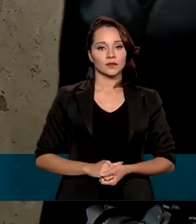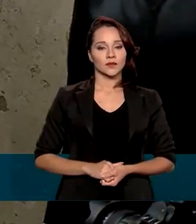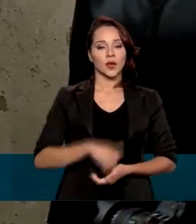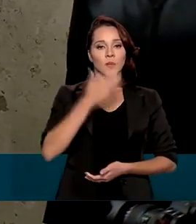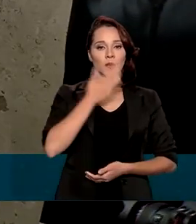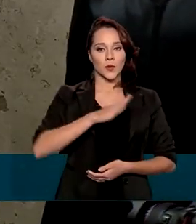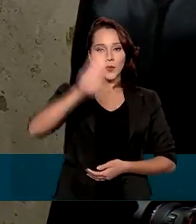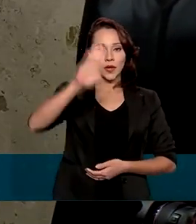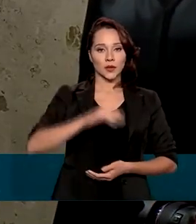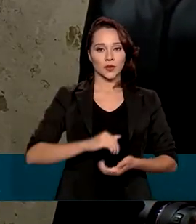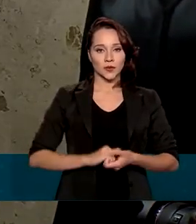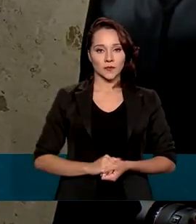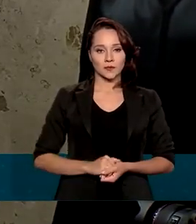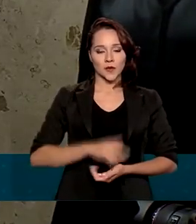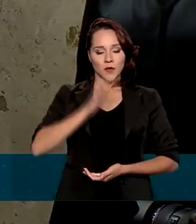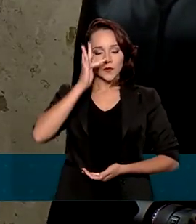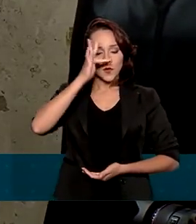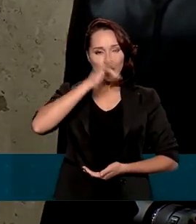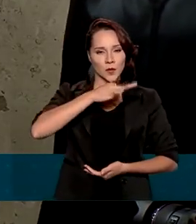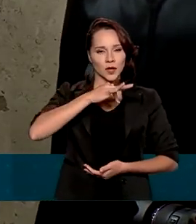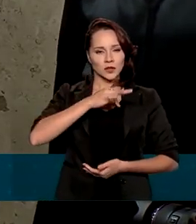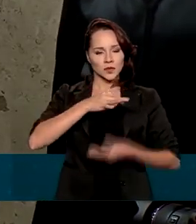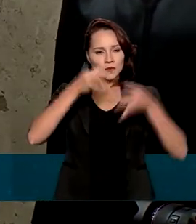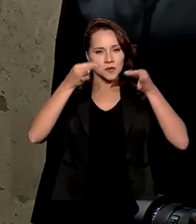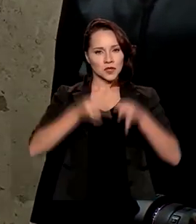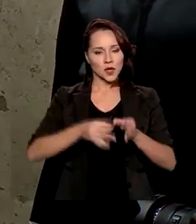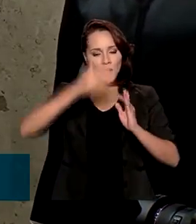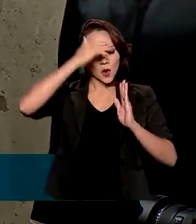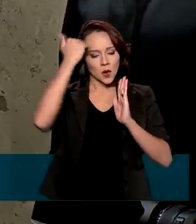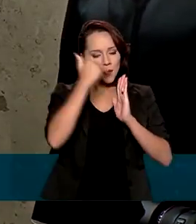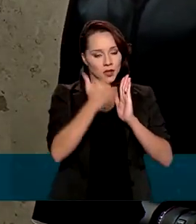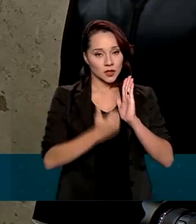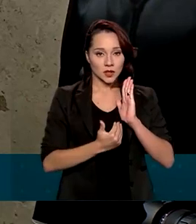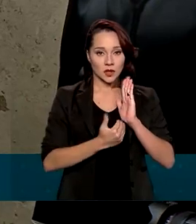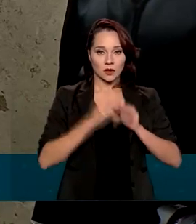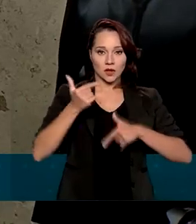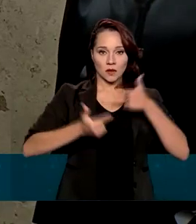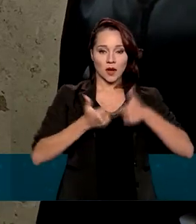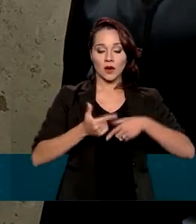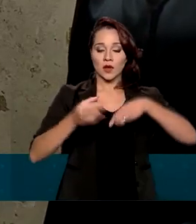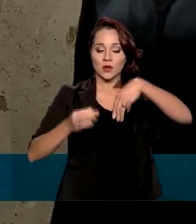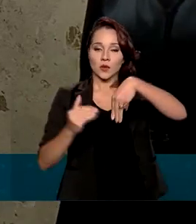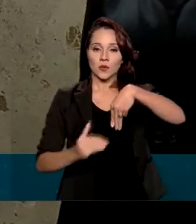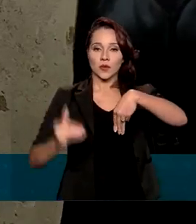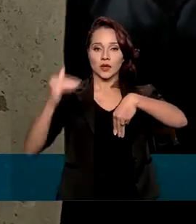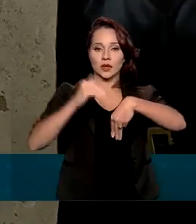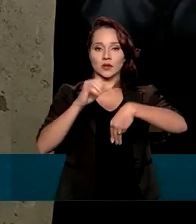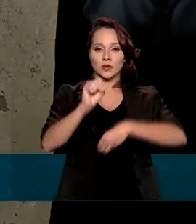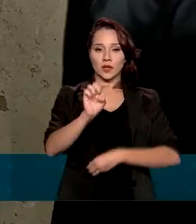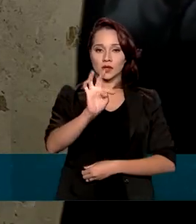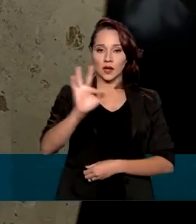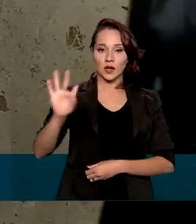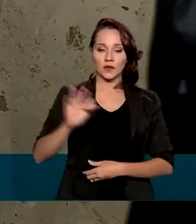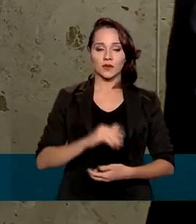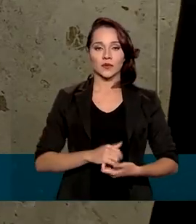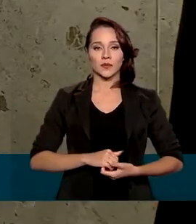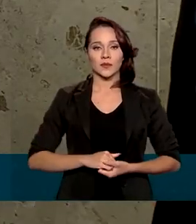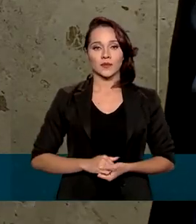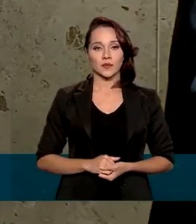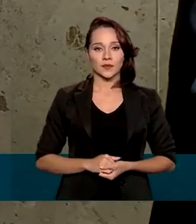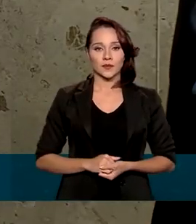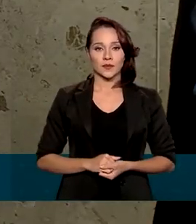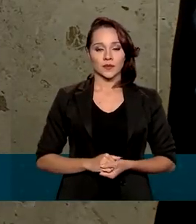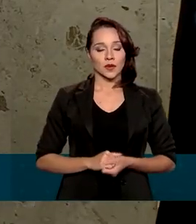Prometo bem e fielmente cumprir os deveres do cargo de ministro do Supremo Tribunal Federal,